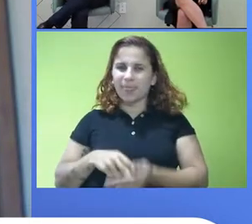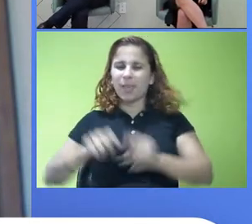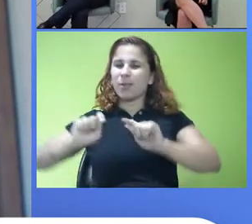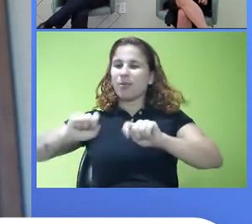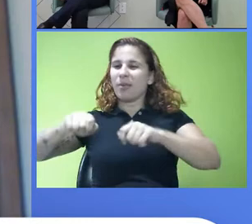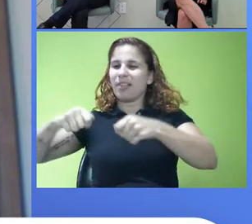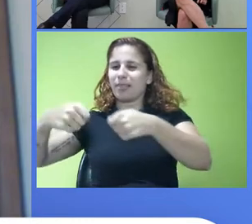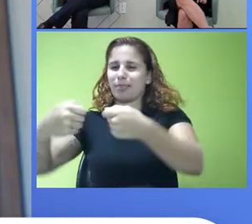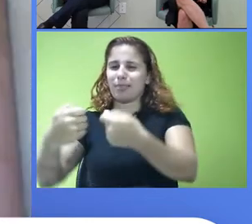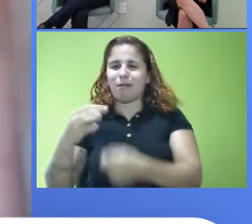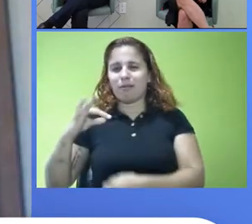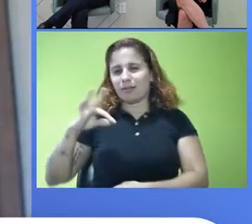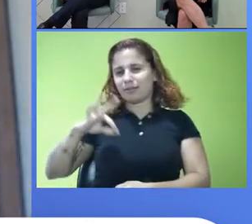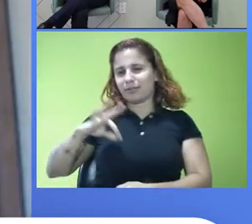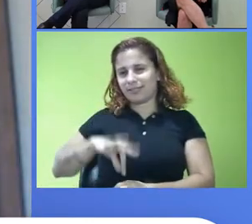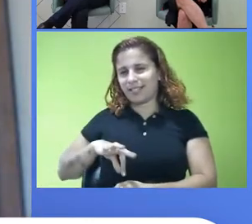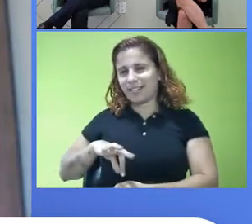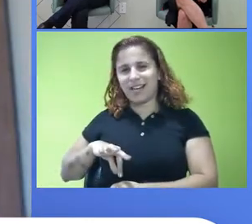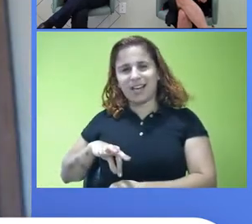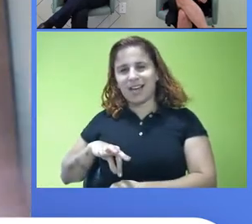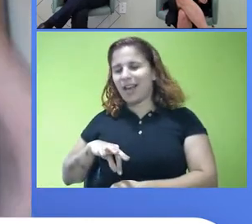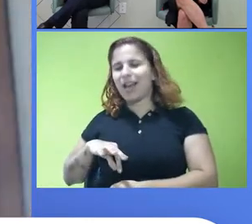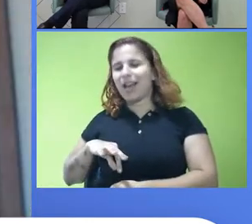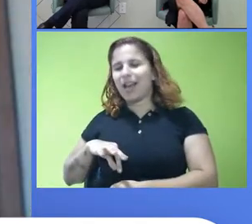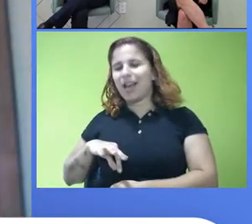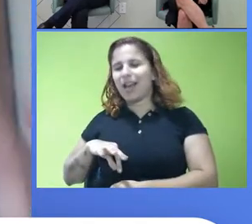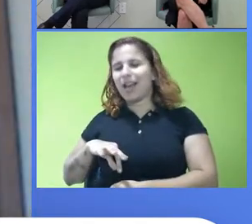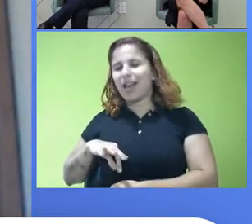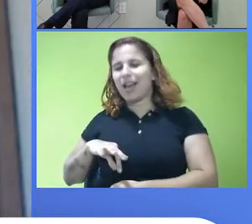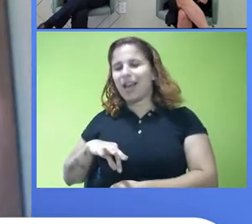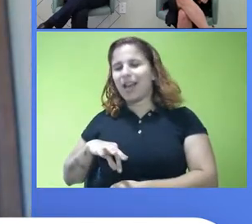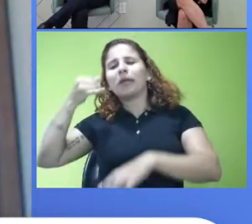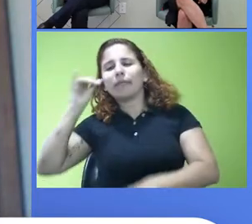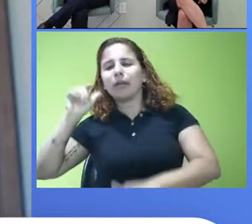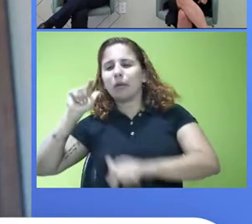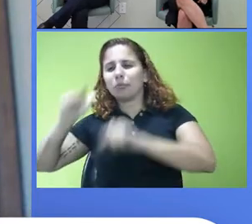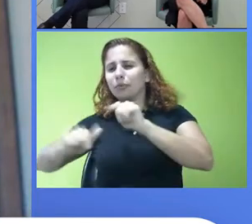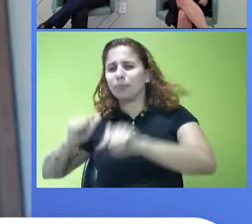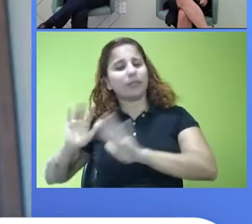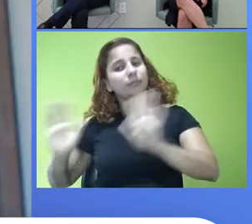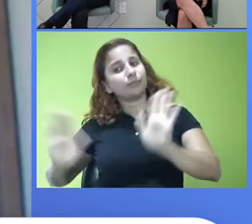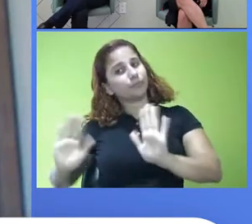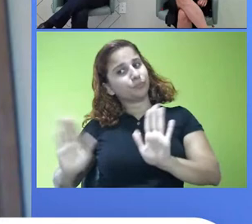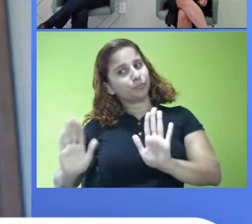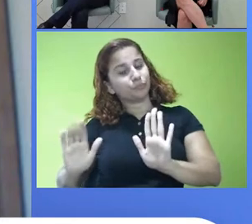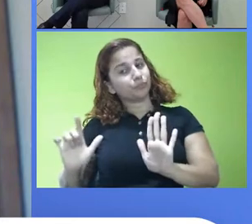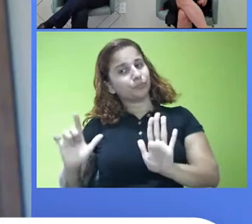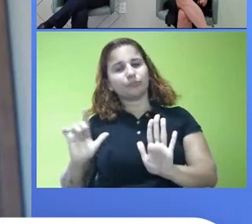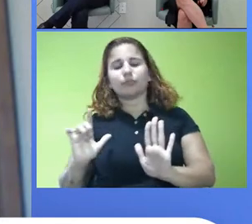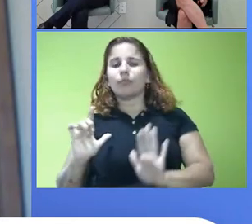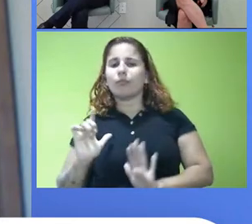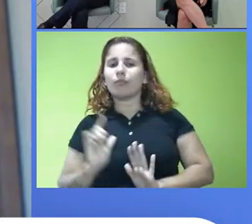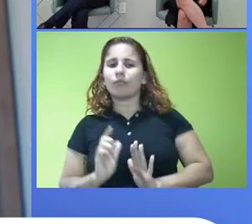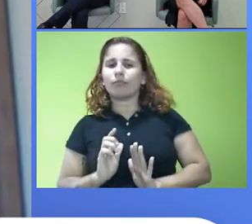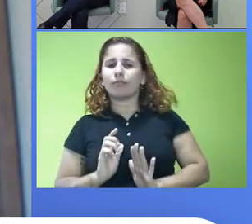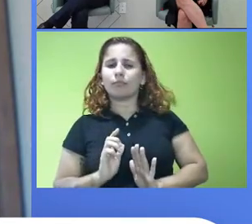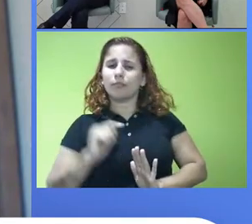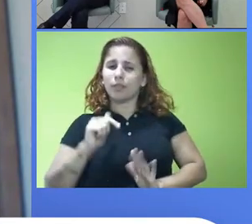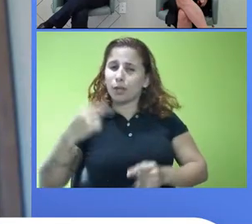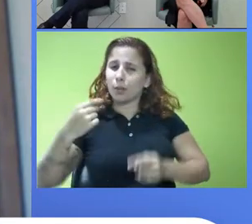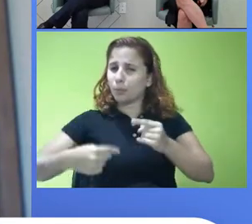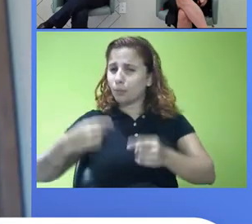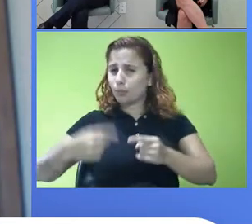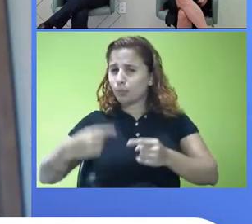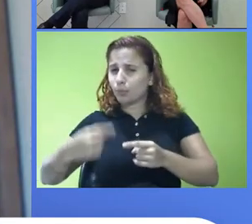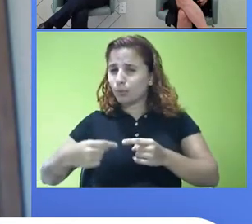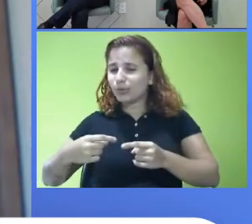incapacidade para o trabalho, né? Alguma coisa ou qualquer variante em torno disso, né? E a política de assistência social é muito mais do